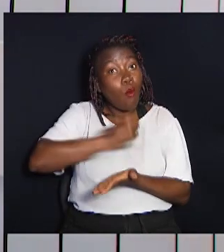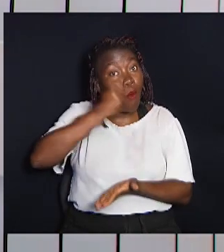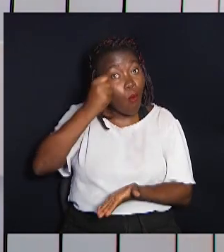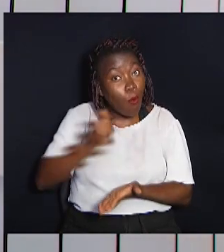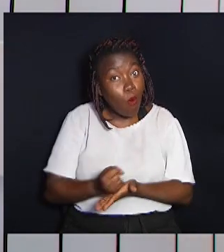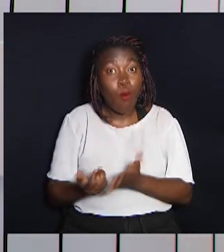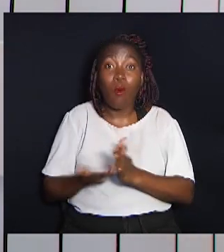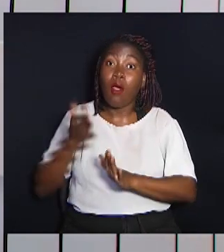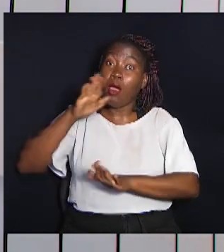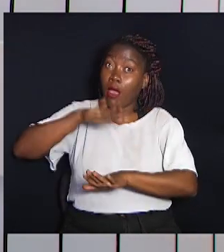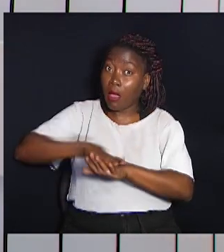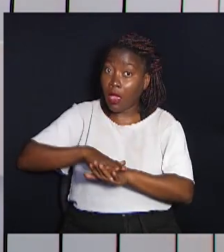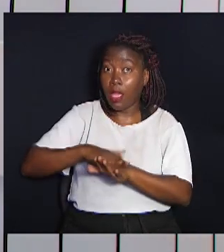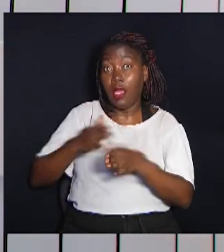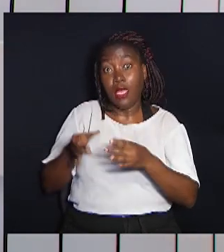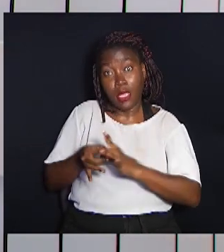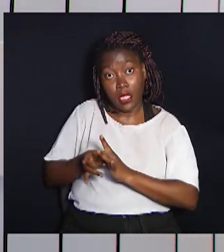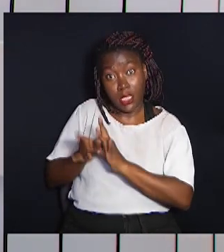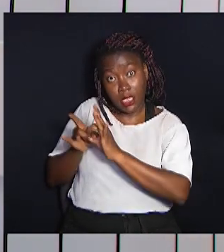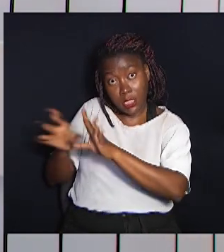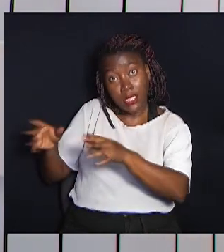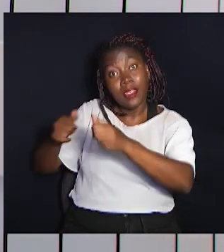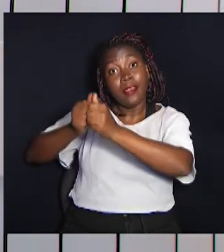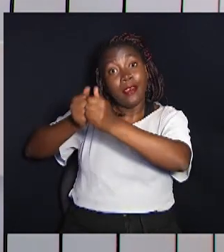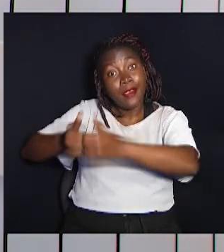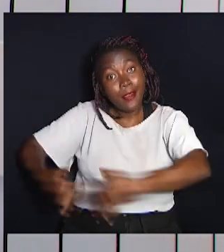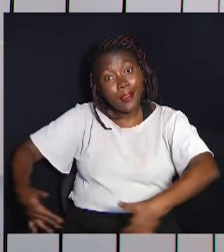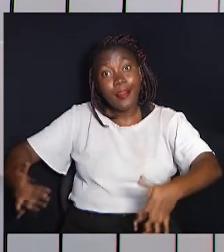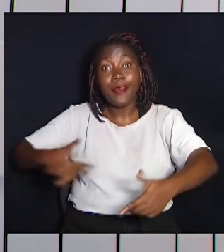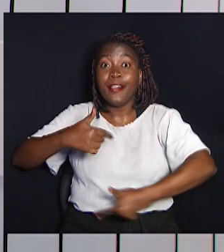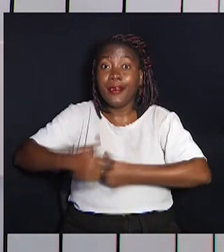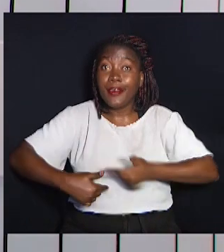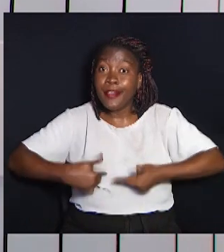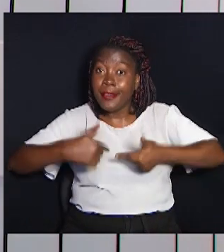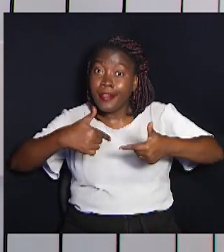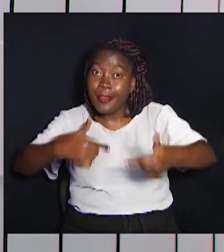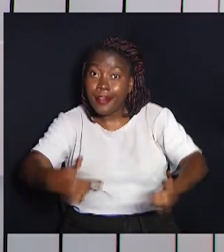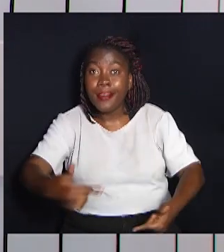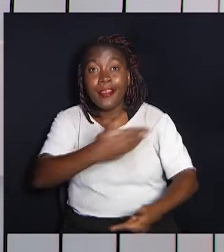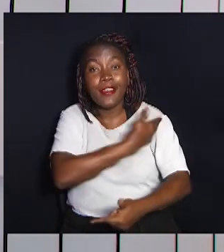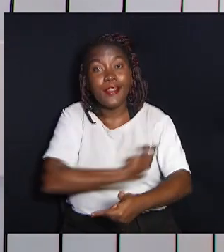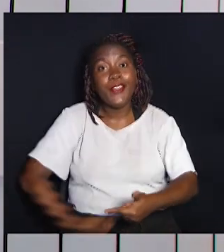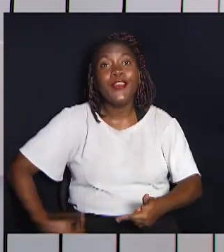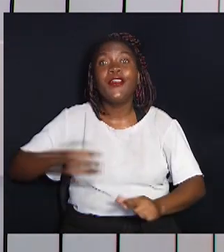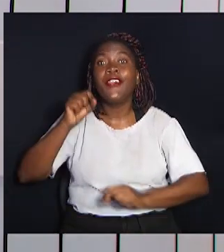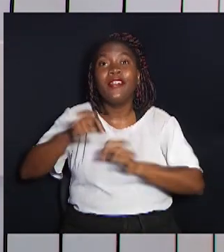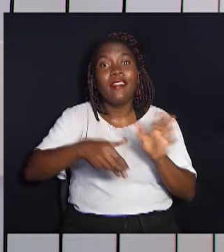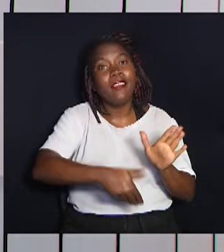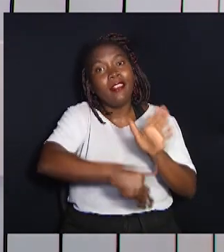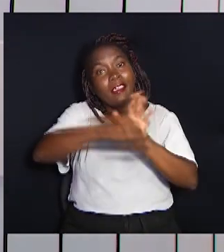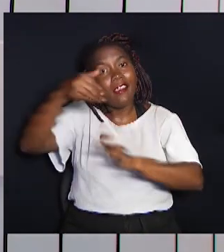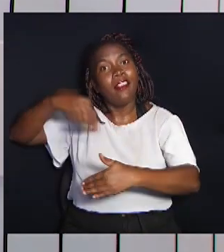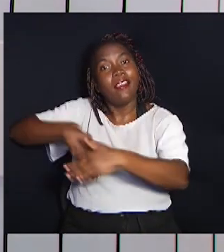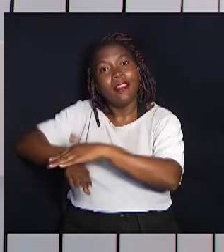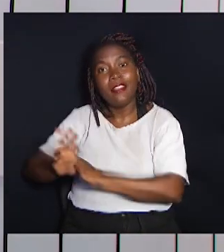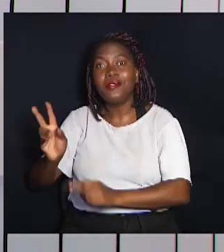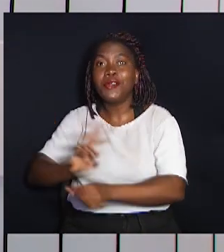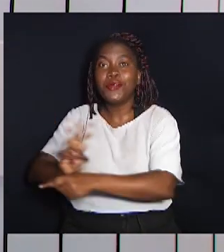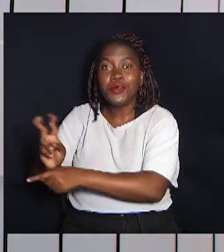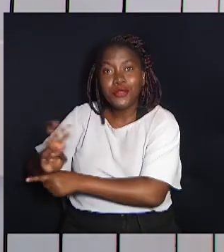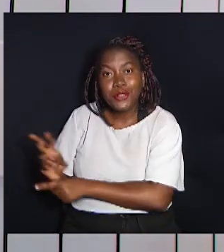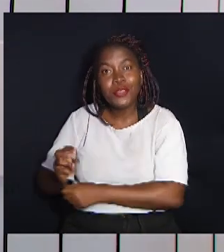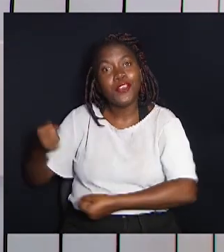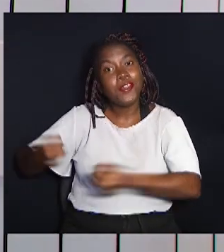mediante licitação, a concessão onerosa para execução dos serviços públicos de remoção, depósito e guarda de